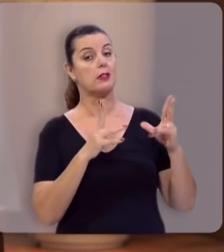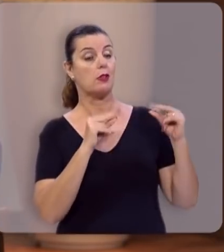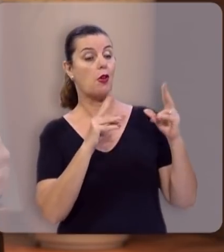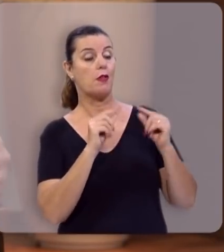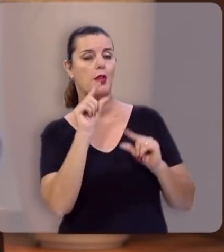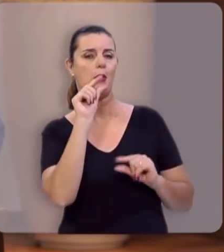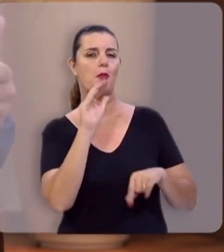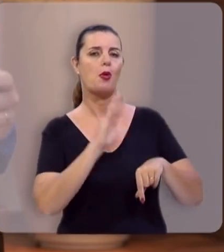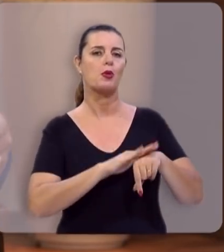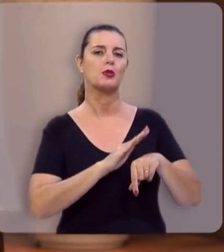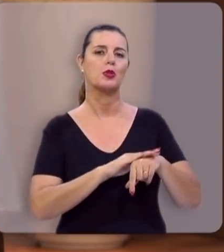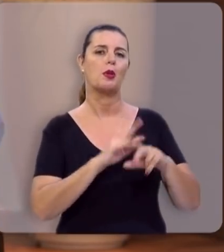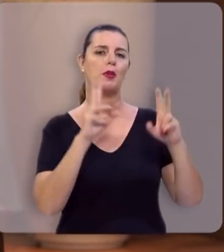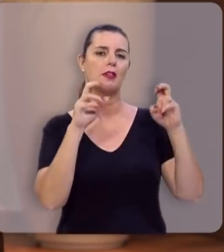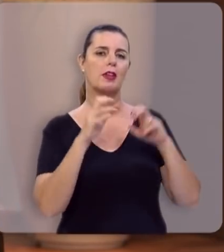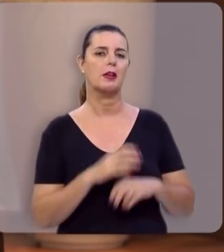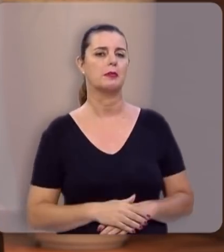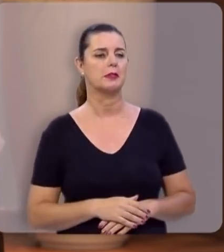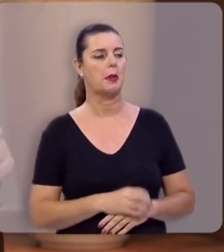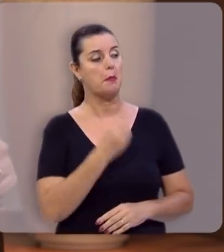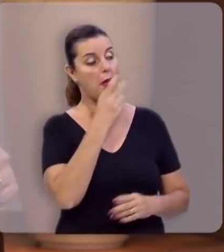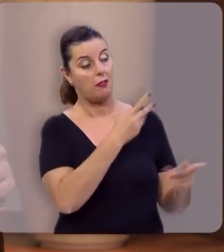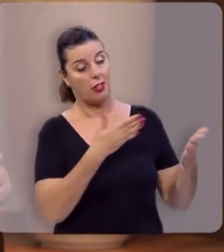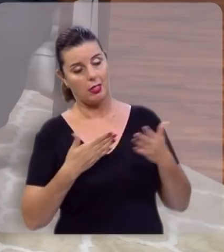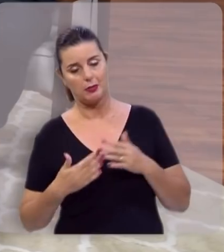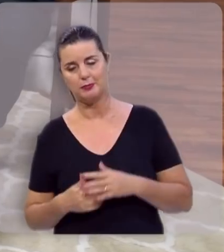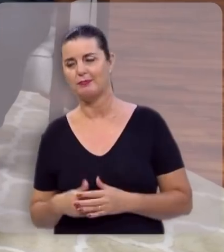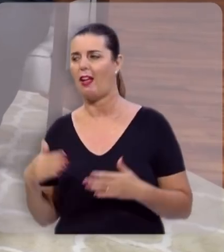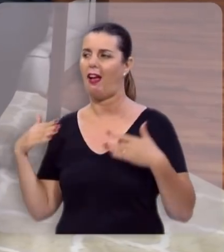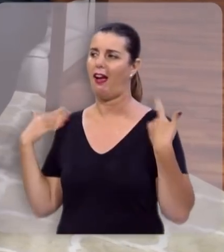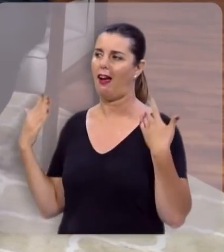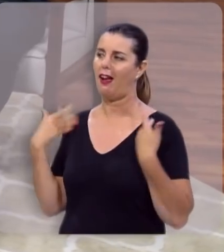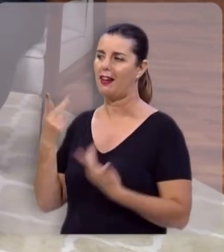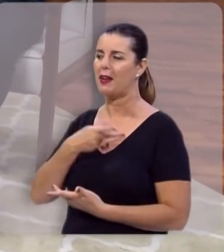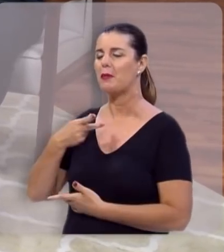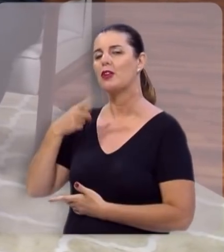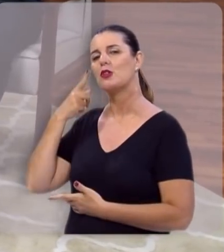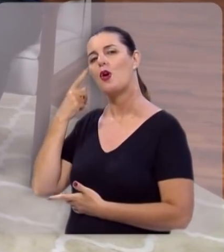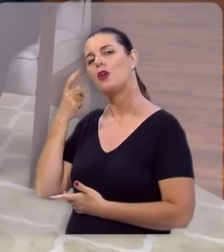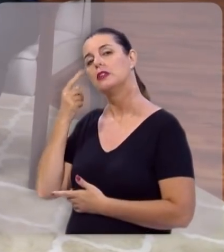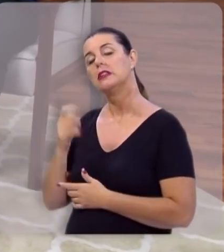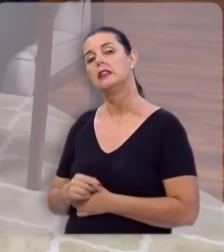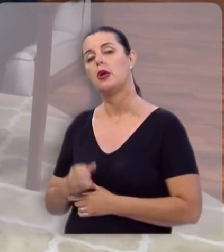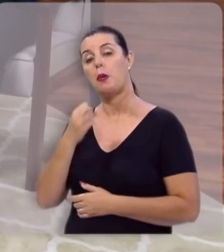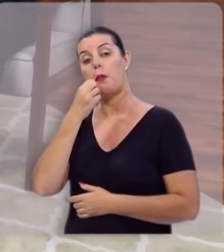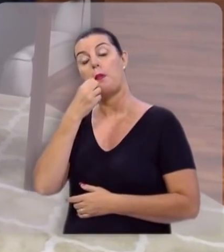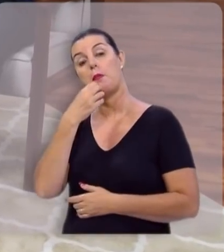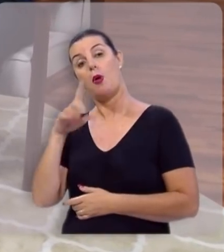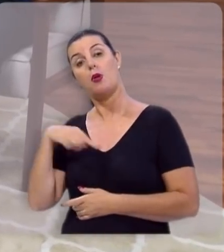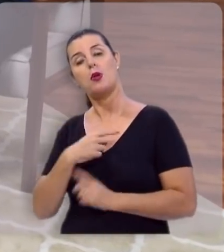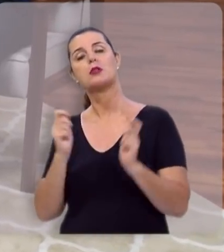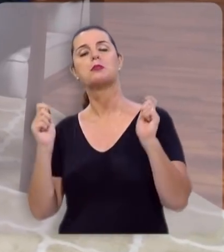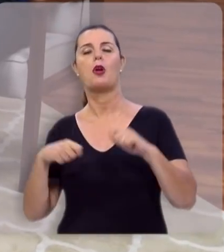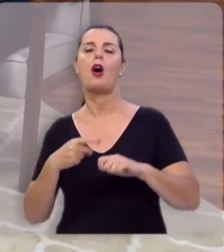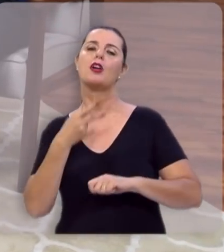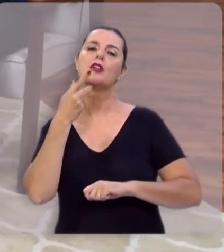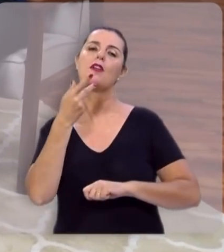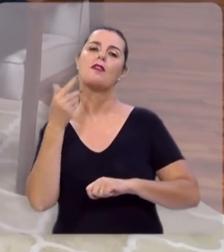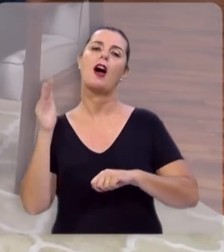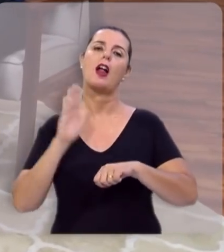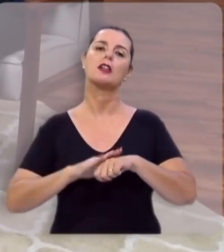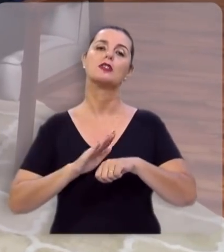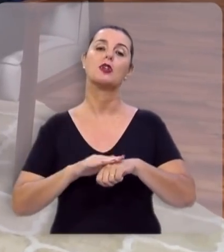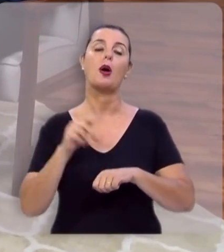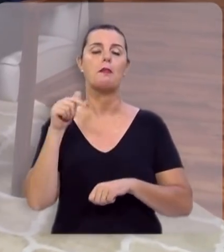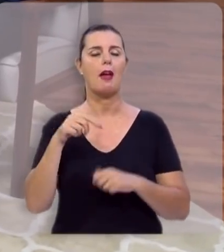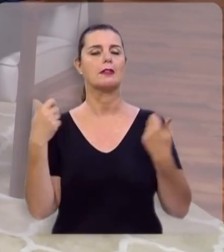pouquinho sobre essa temática. Pastor Roster, mais uma vez, seja bem-vindo. Que alegria, meu amigo reverendo Rodrigo, e que bom que podemos falar sobre